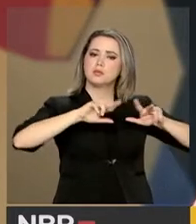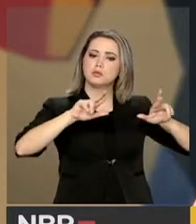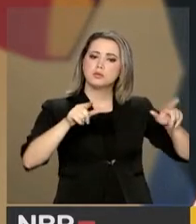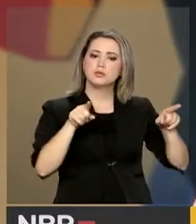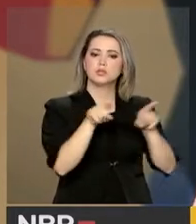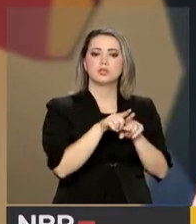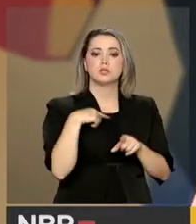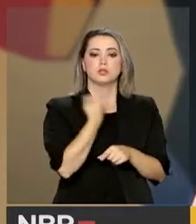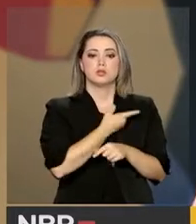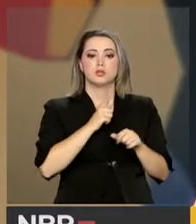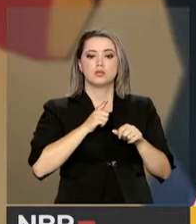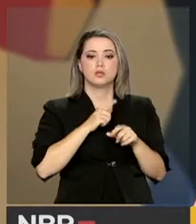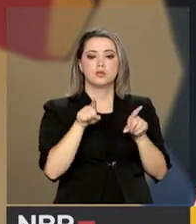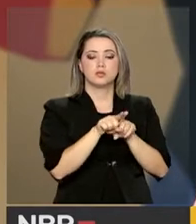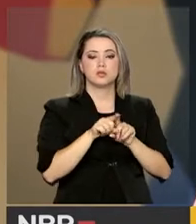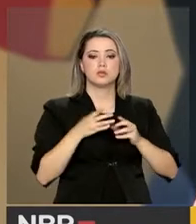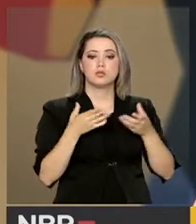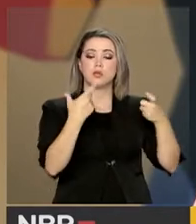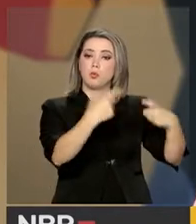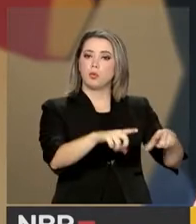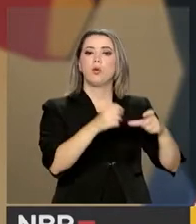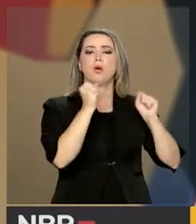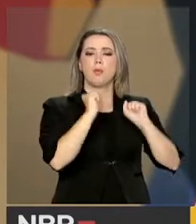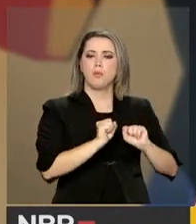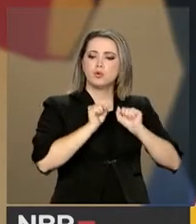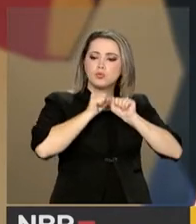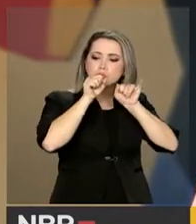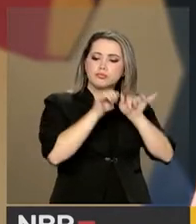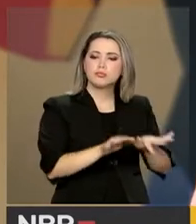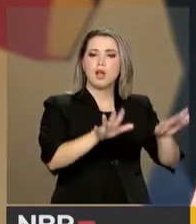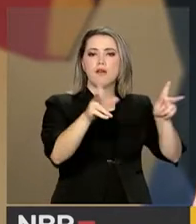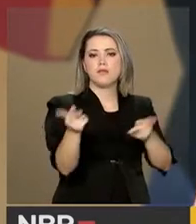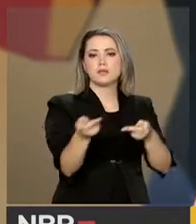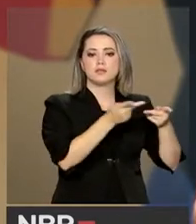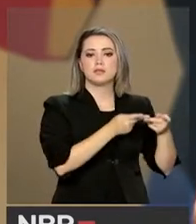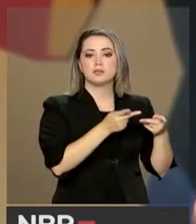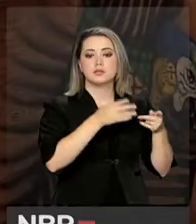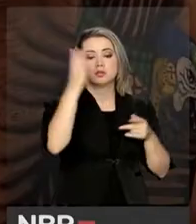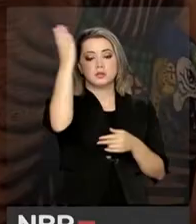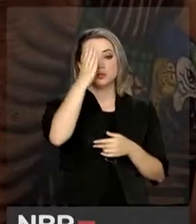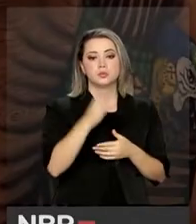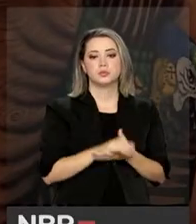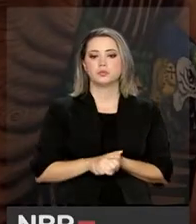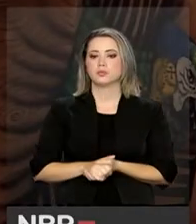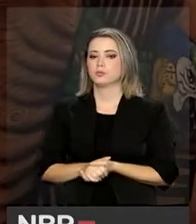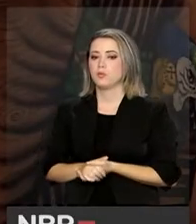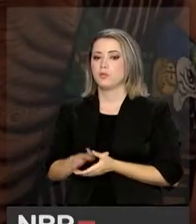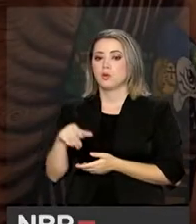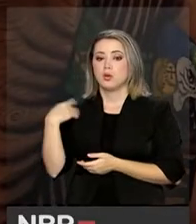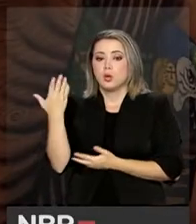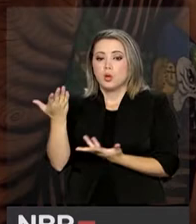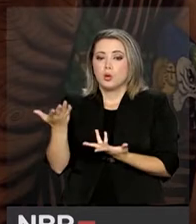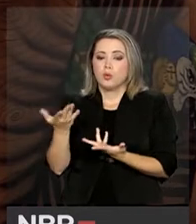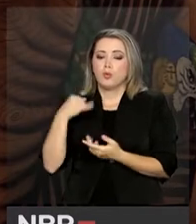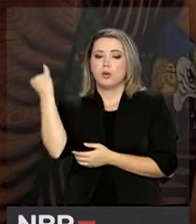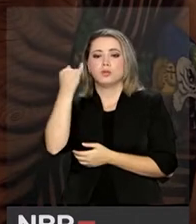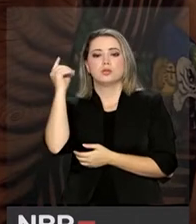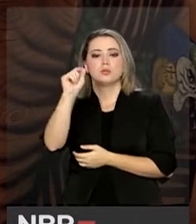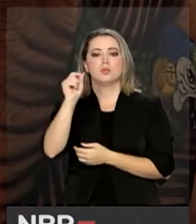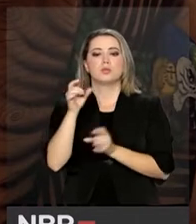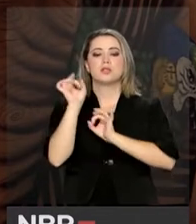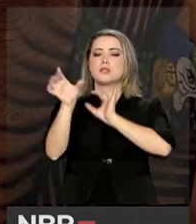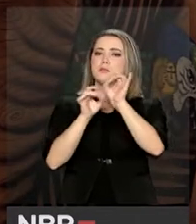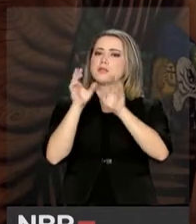diversificadas, então nós temos muito espaço ainda para ampliar a visitação dos museus brasileiros. E qual que é a importância de dedicar uma